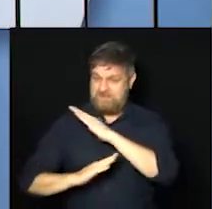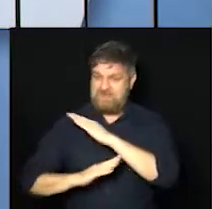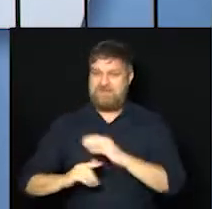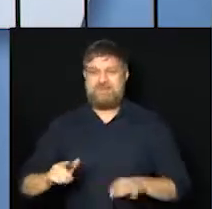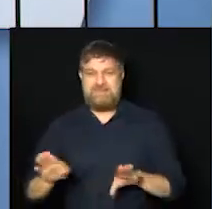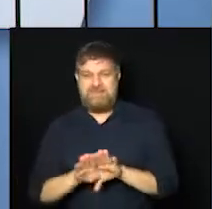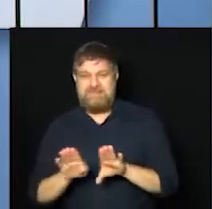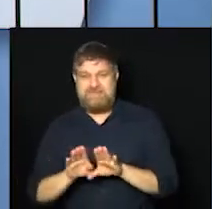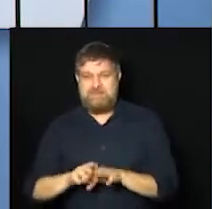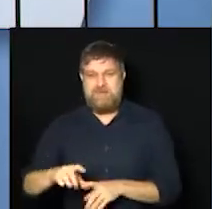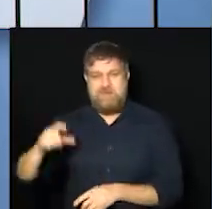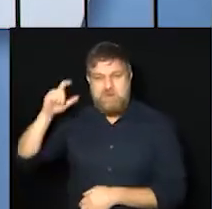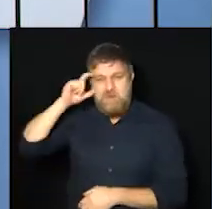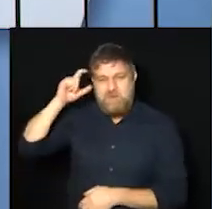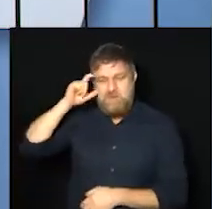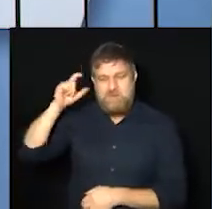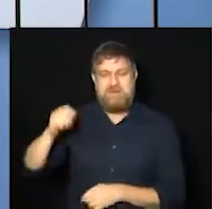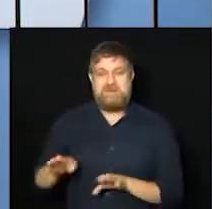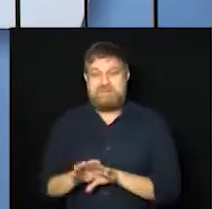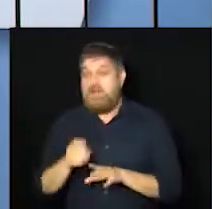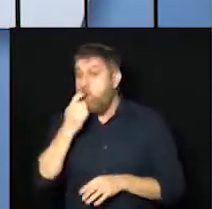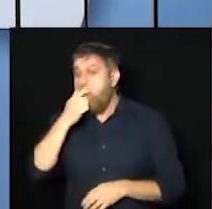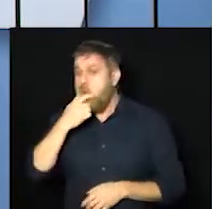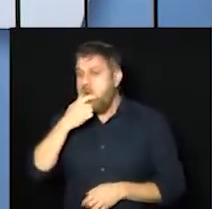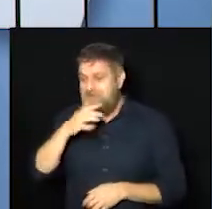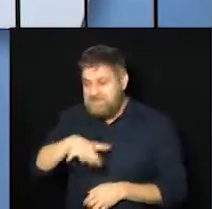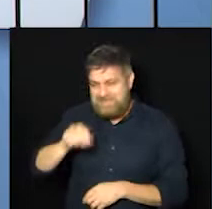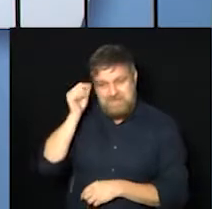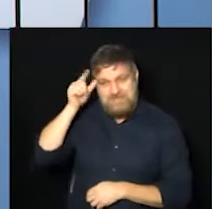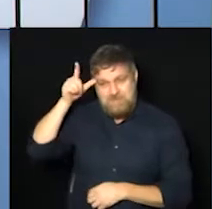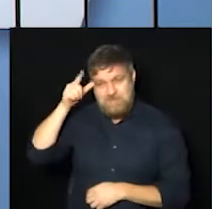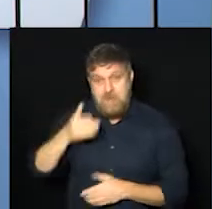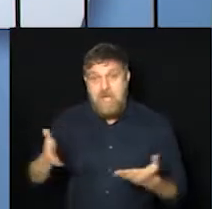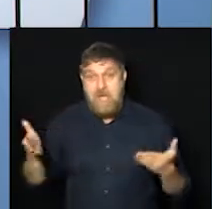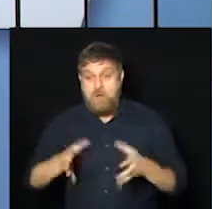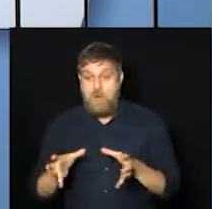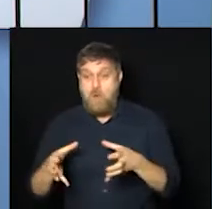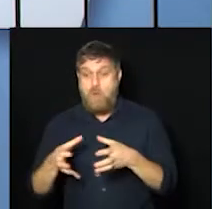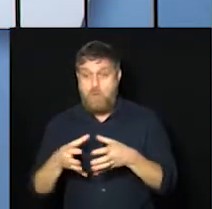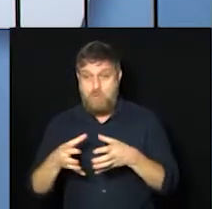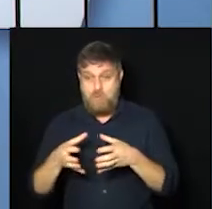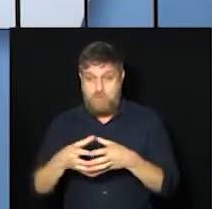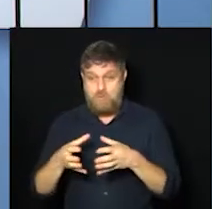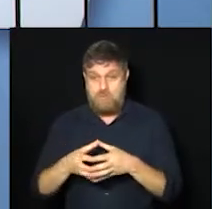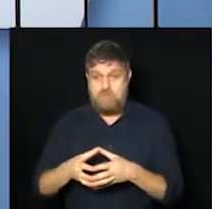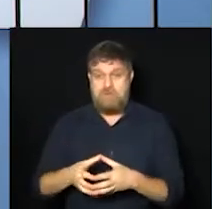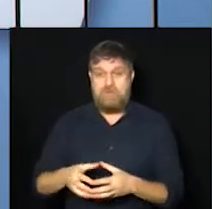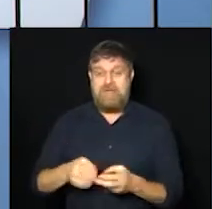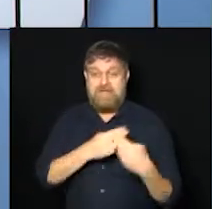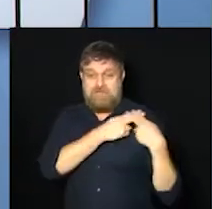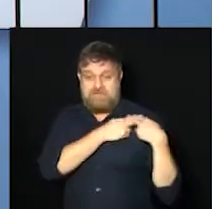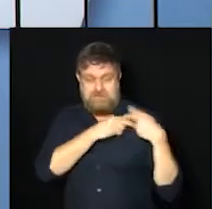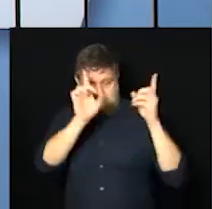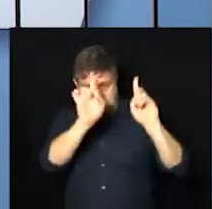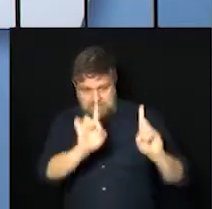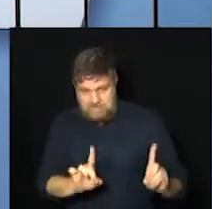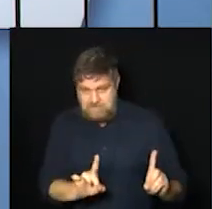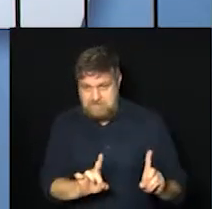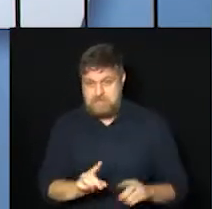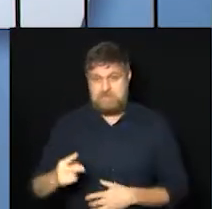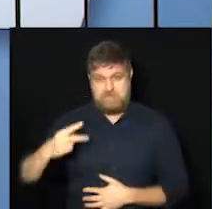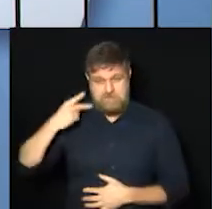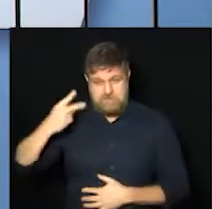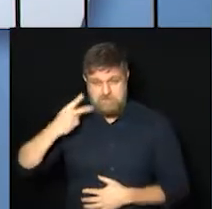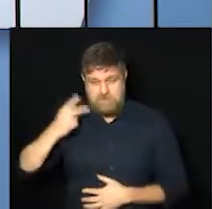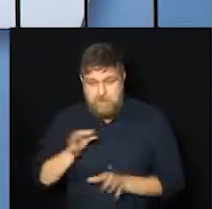o Rubens falou ali no quadro de cultura, mas a Comissão das Pessoas com Deficiência aqui da Câmara Municipal de